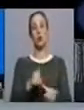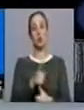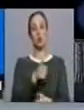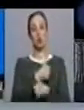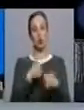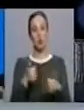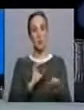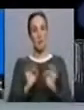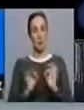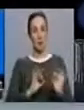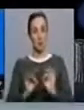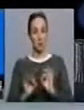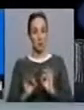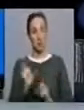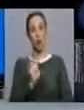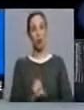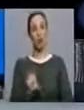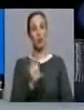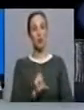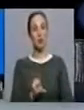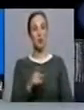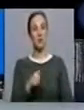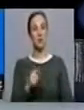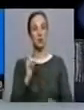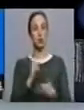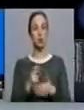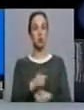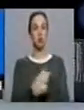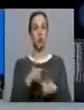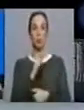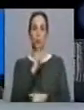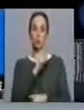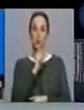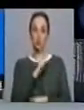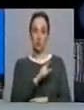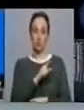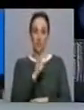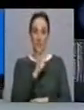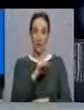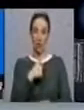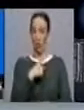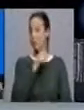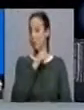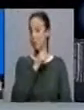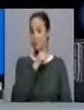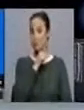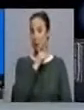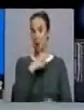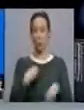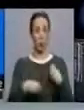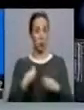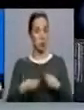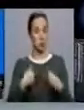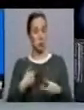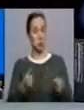prepararem-se por forma é terem os melhores resultados possíveis portanto se eu for desmanchado não estiver preocupado